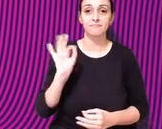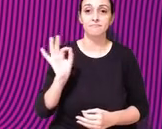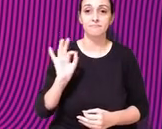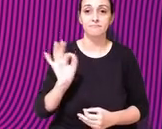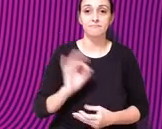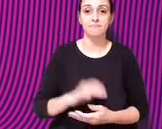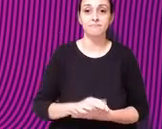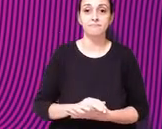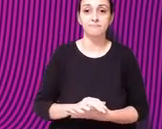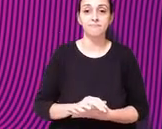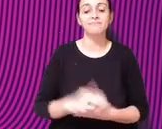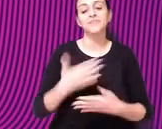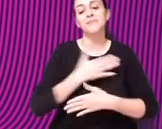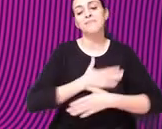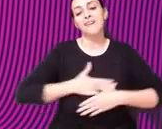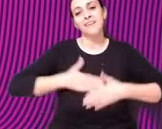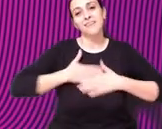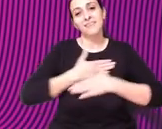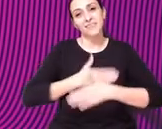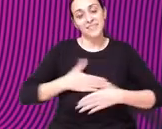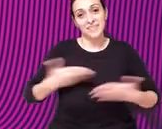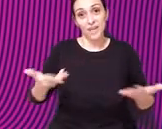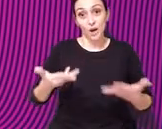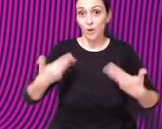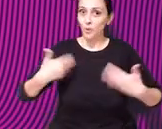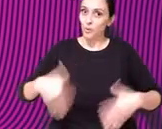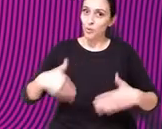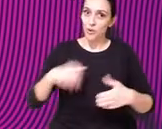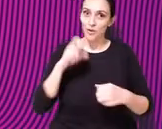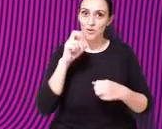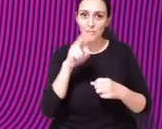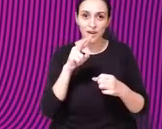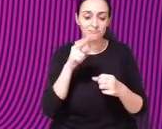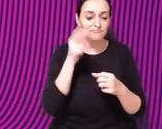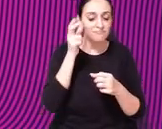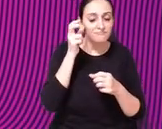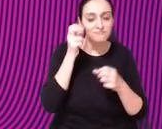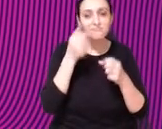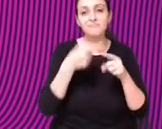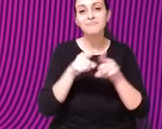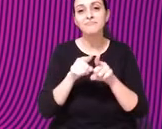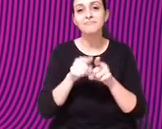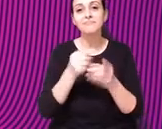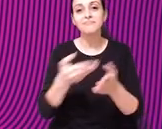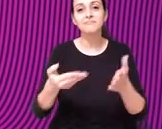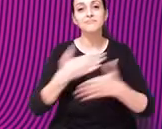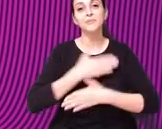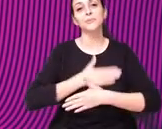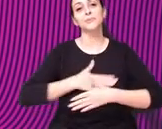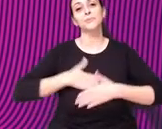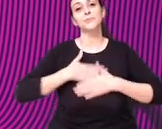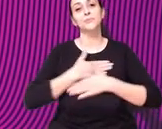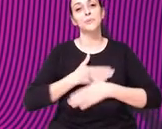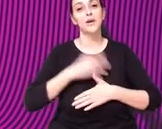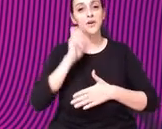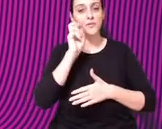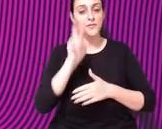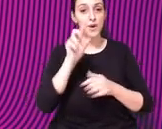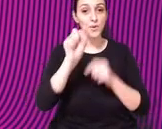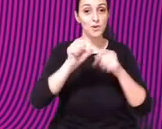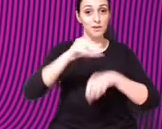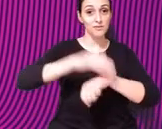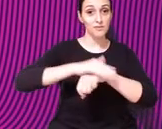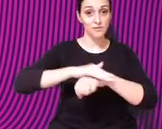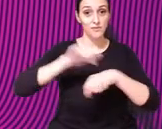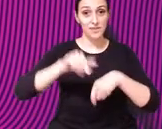É um prazer enorme vê-lo, é um prazer enorme ouvi-lo, é um prazer enorme ver o que o senhor fez no